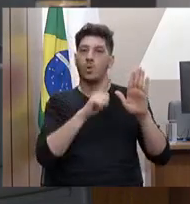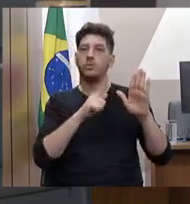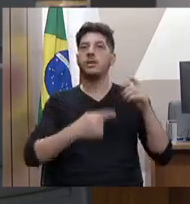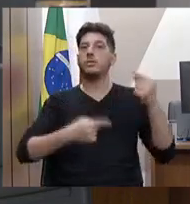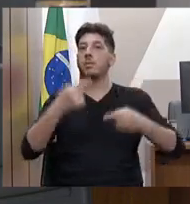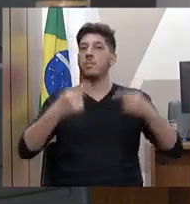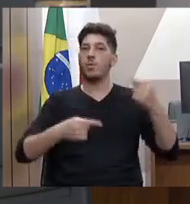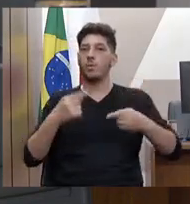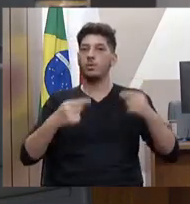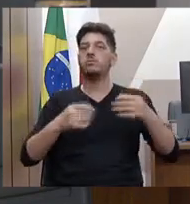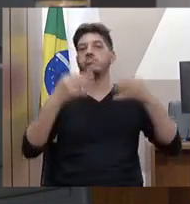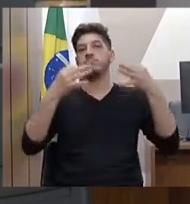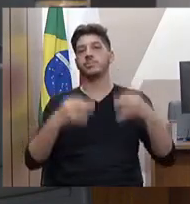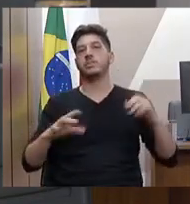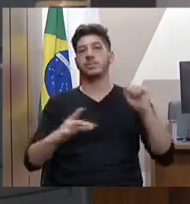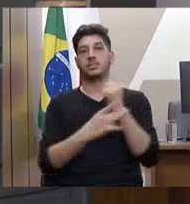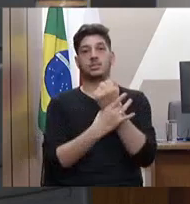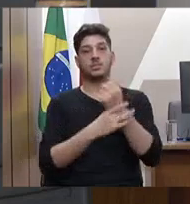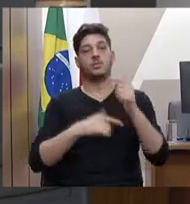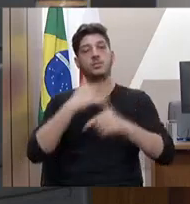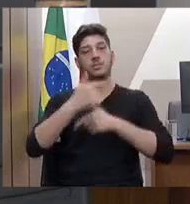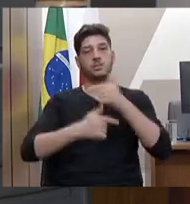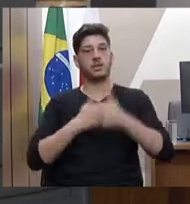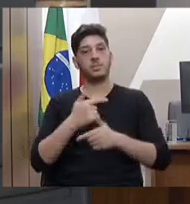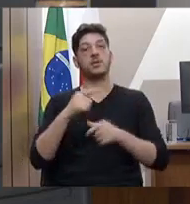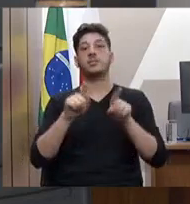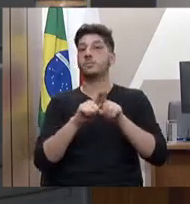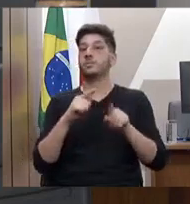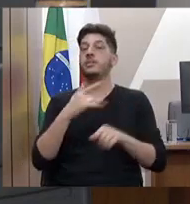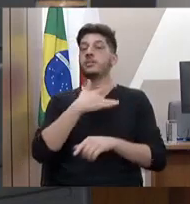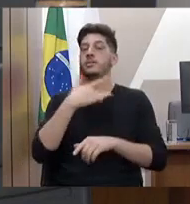efetiva de saúde e segurança no trabalho né então